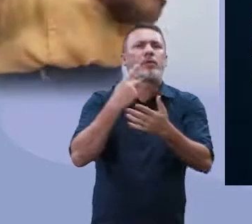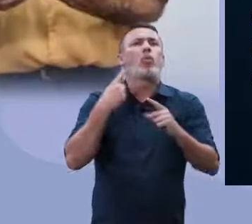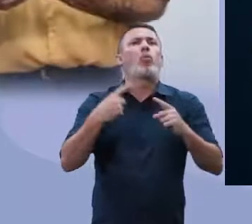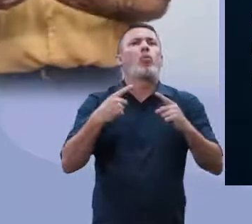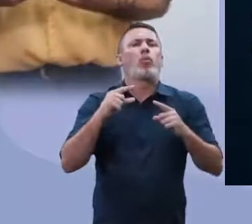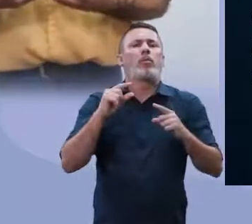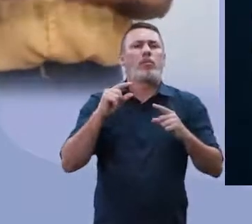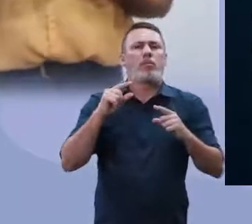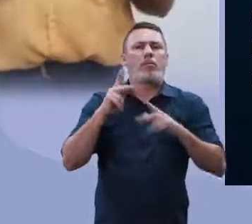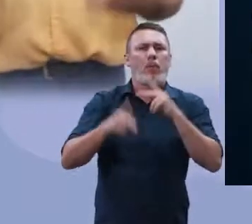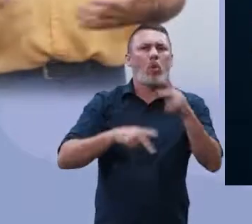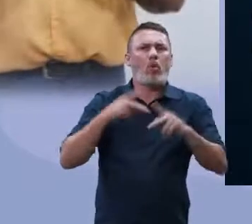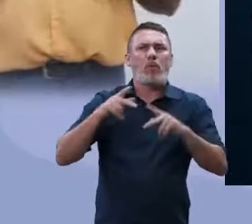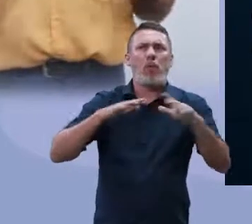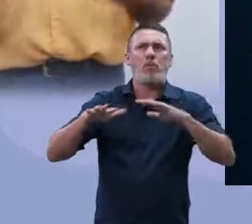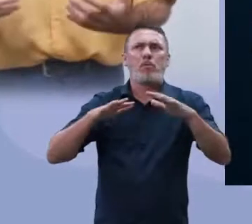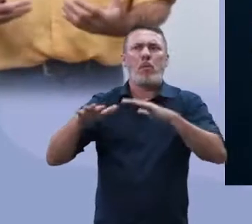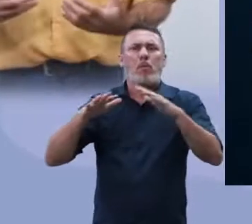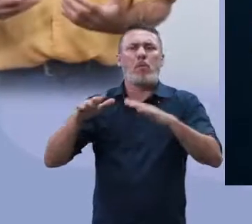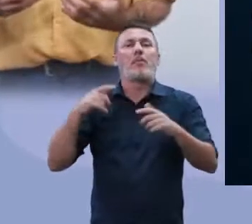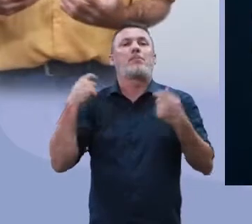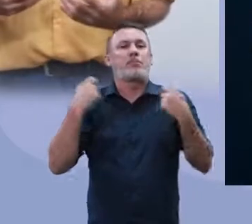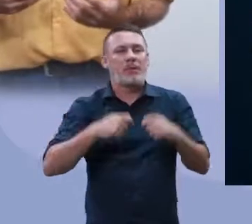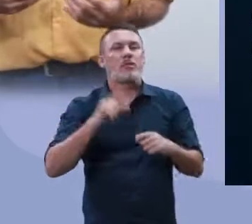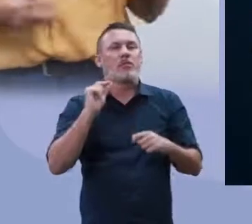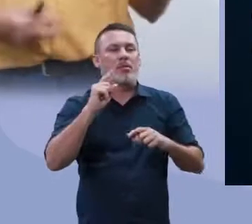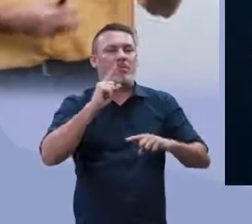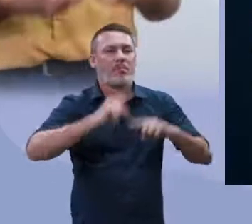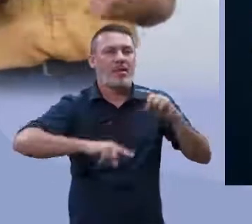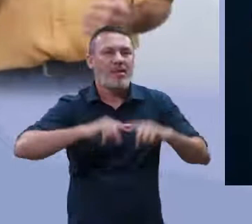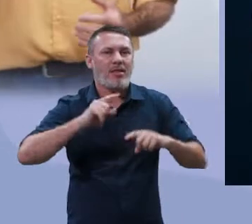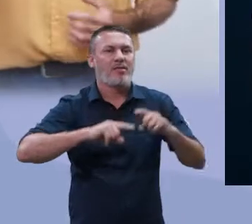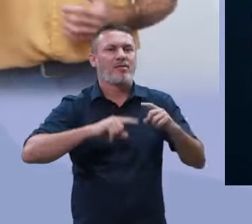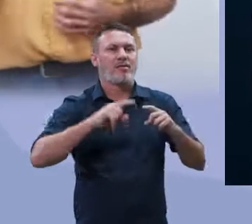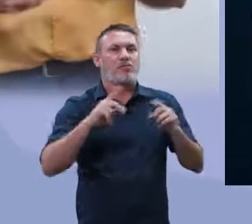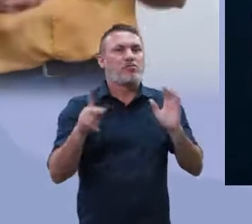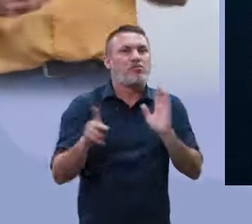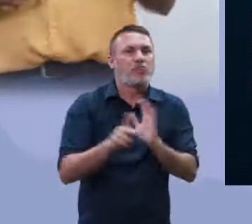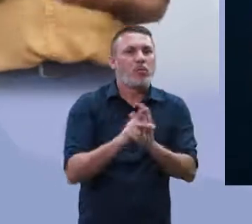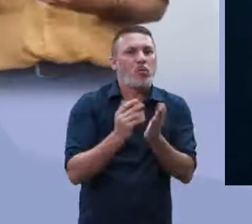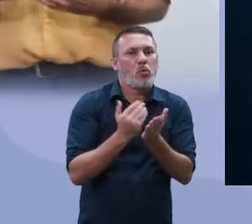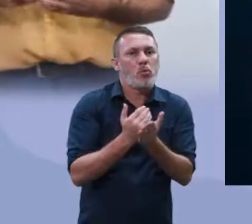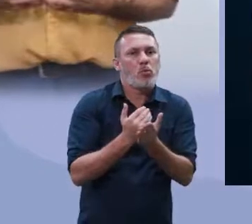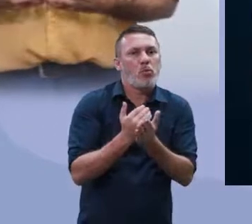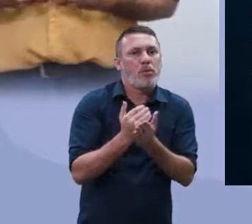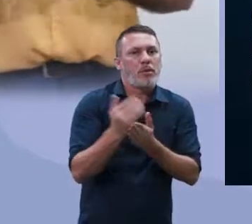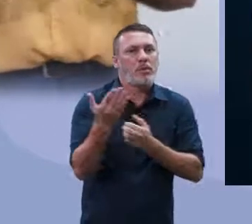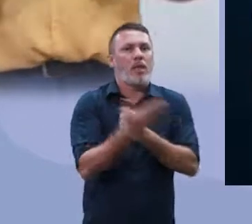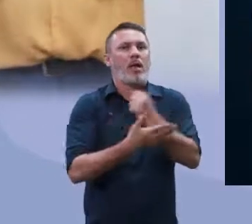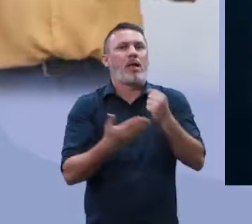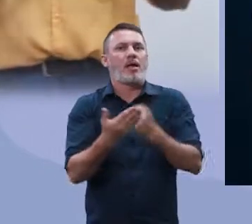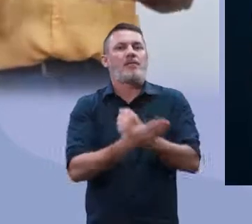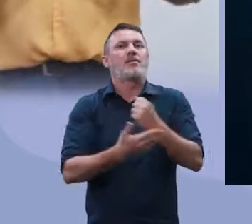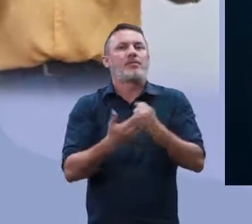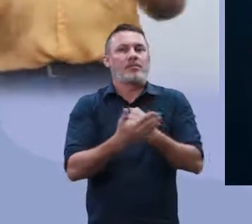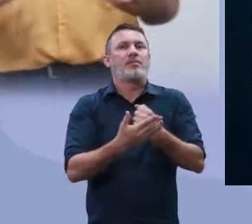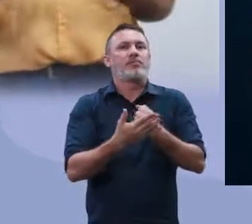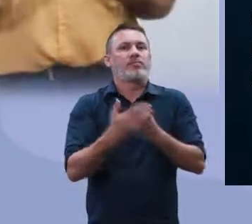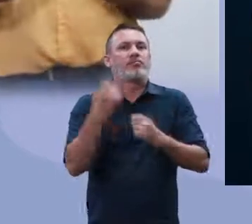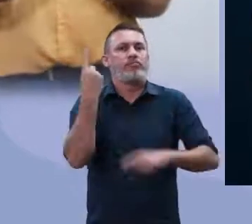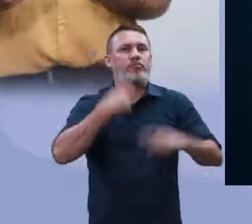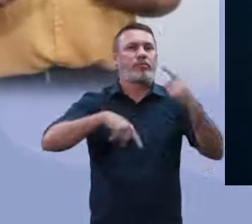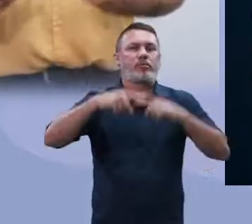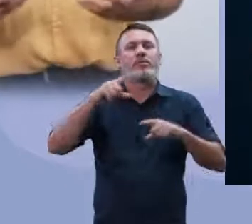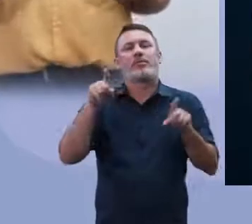muito maior do consumo de matérias-primas. E aí, essa necessidade do consumo de matérias-primas associada ao